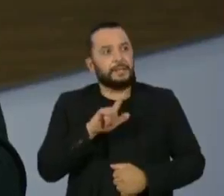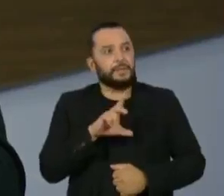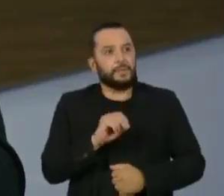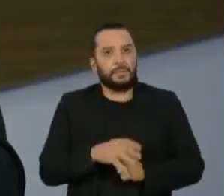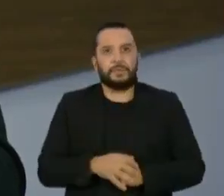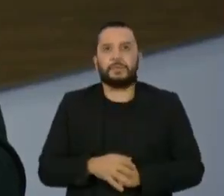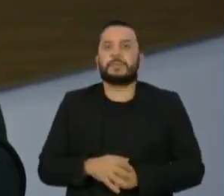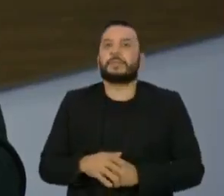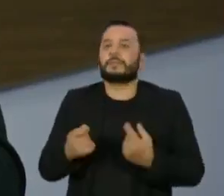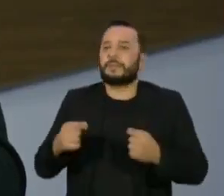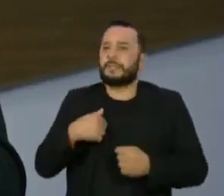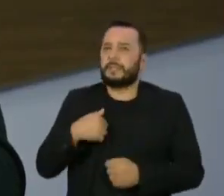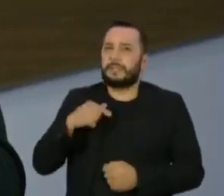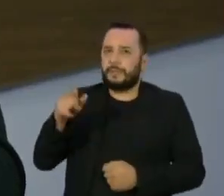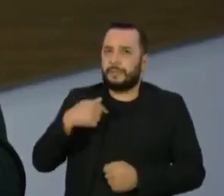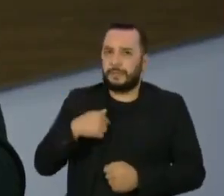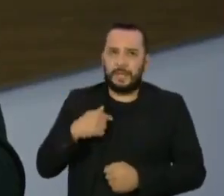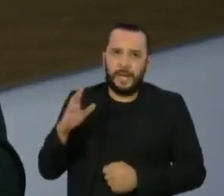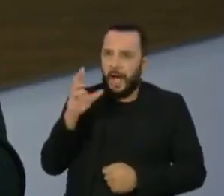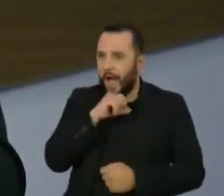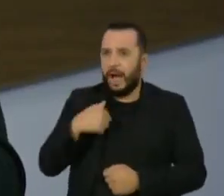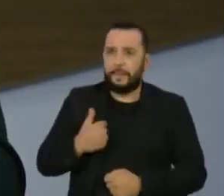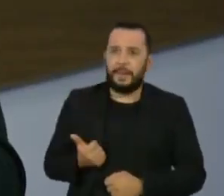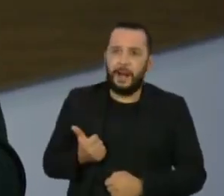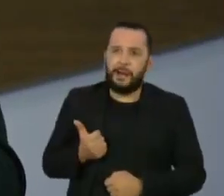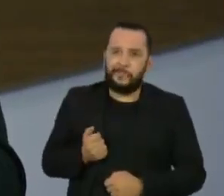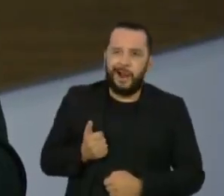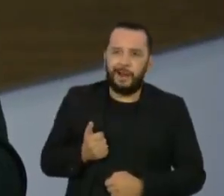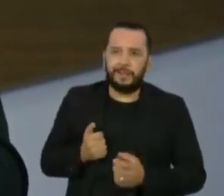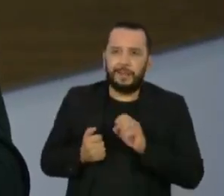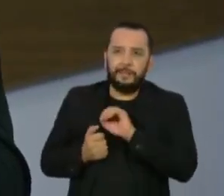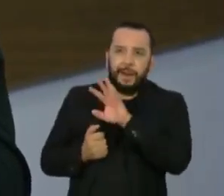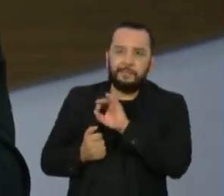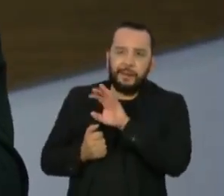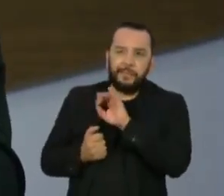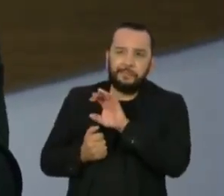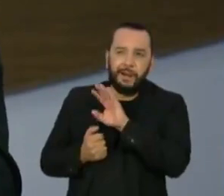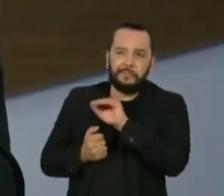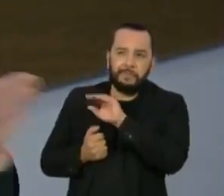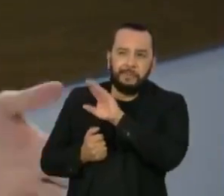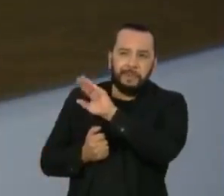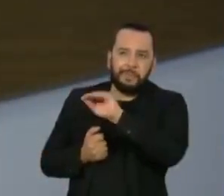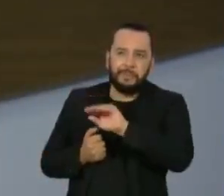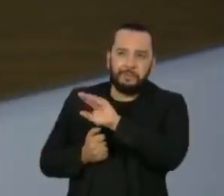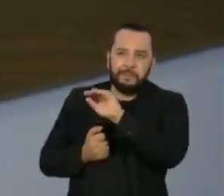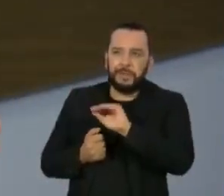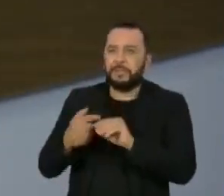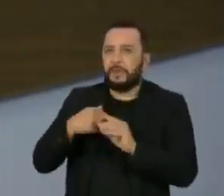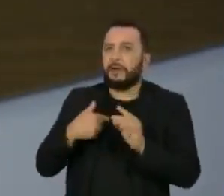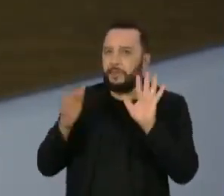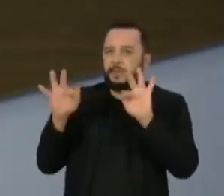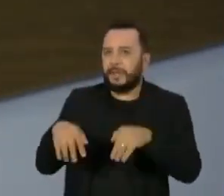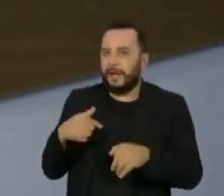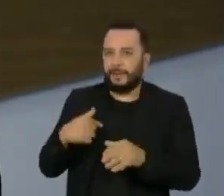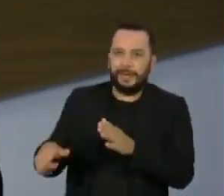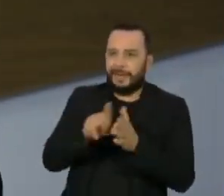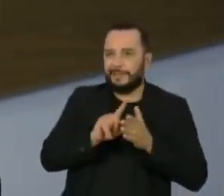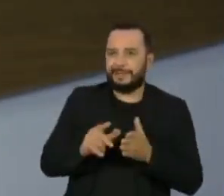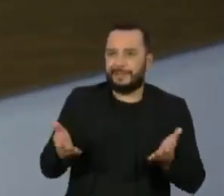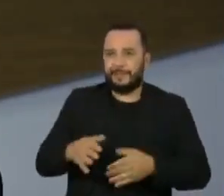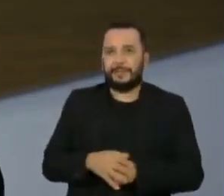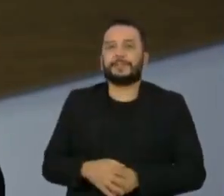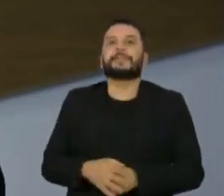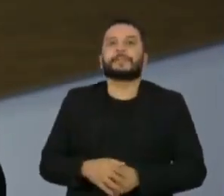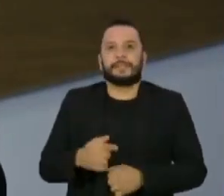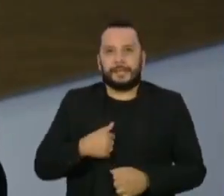A gente precisa de um lead, o senhor pode tocar o áudio rapidinho para a gente aqui, a gente pode terminar o programa muito rápido se isso acontecer também, a gente vai para o final, a gente antecipa o final do programa. Você